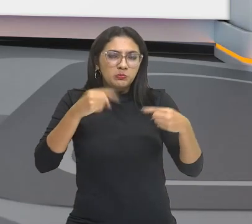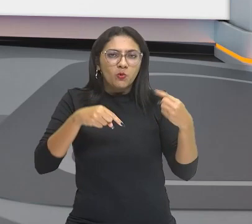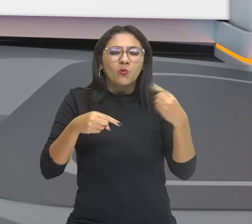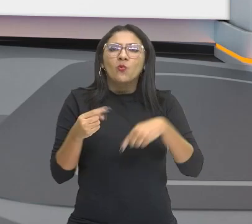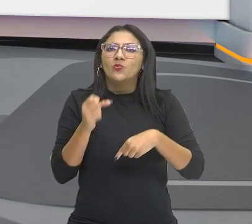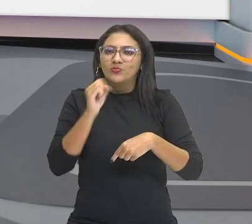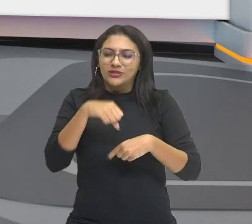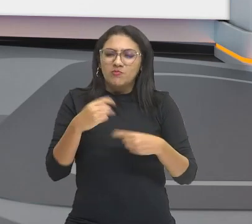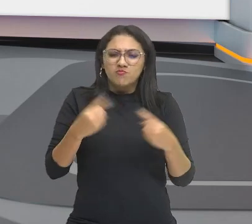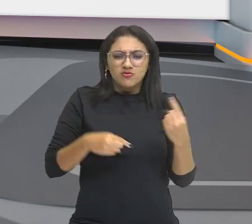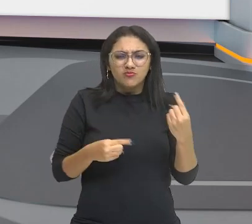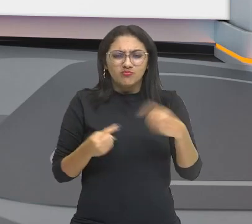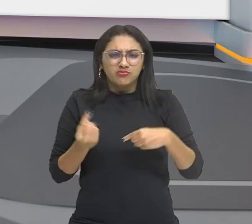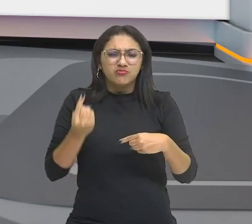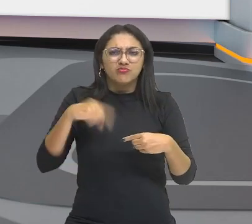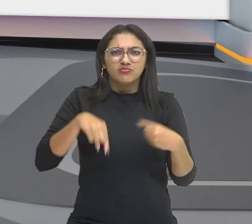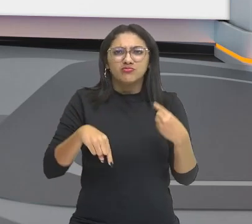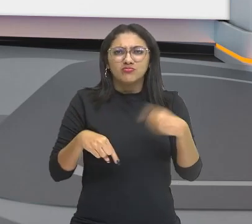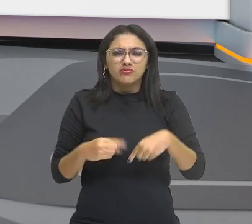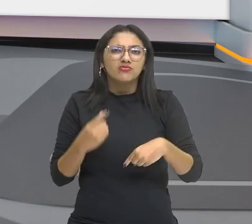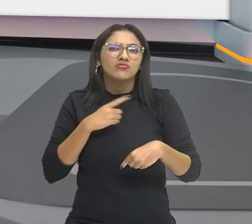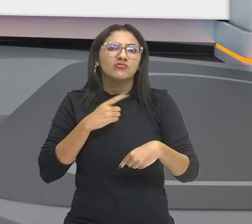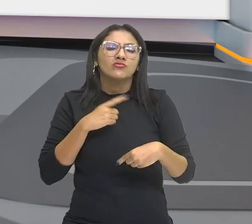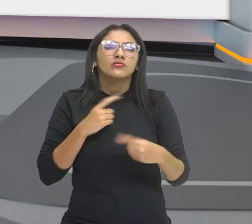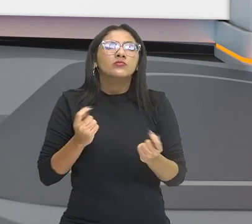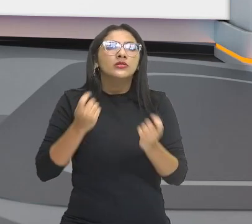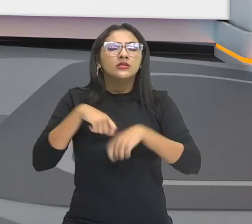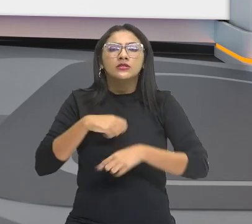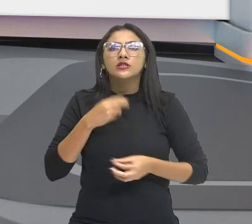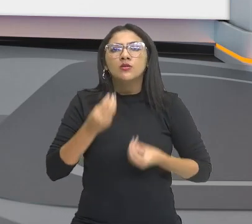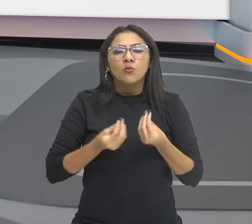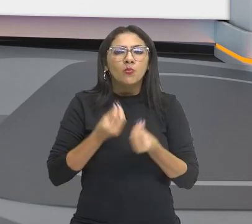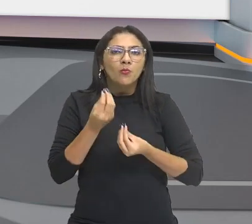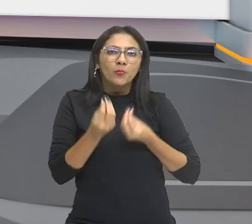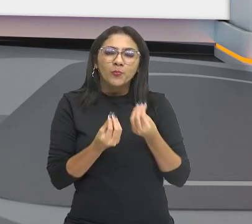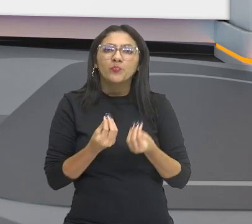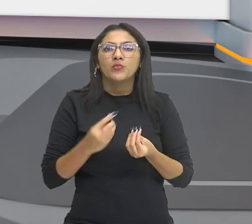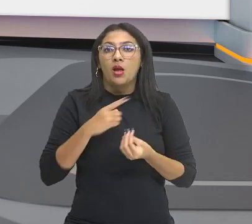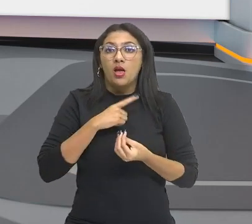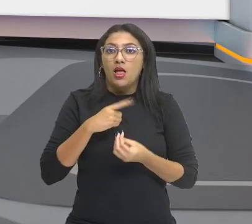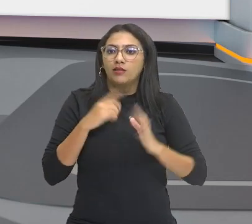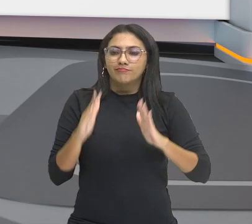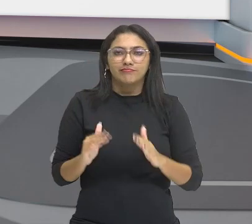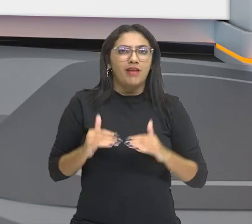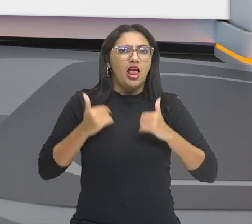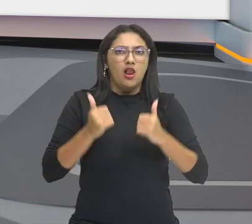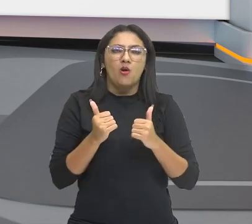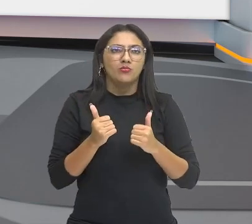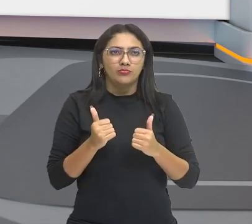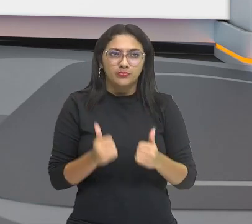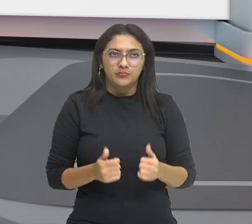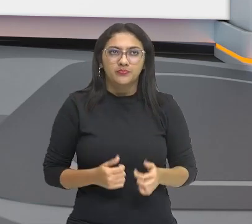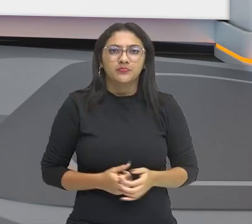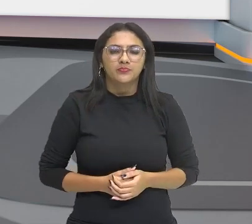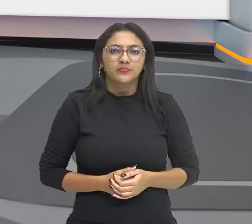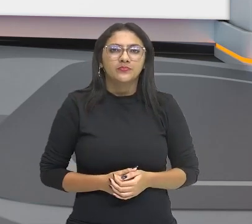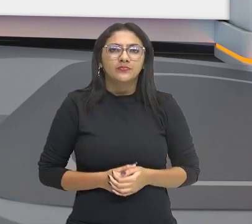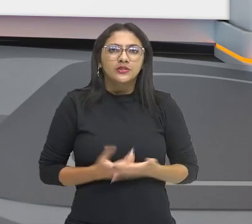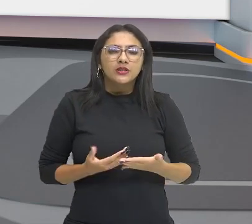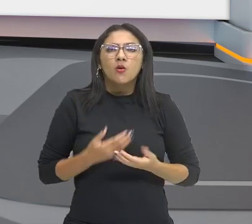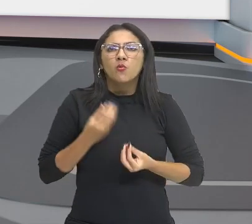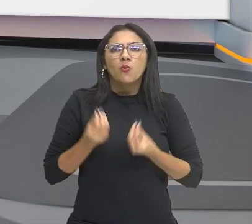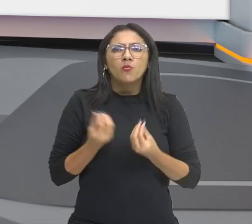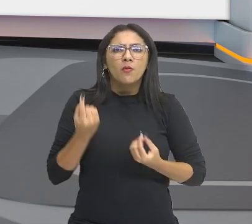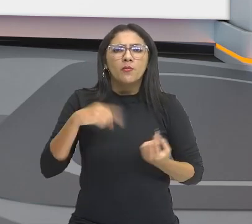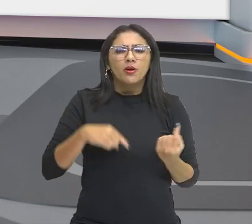tá? Eles brigavam disputavam na realidade, tá? Para serem o melhor em tudo. Um queria ser melhor que um